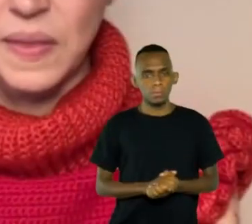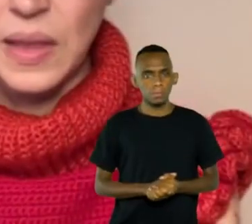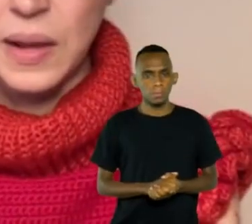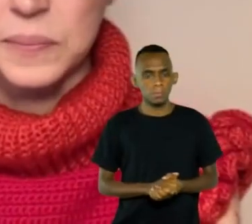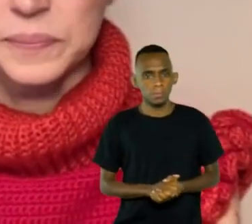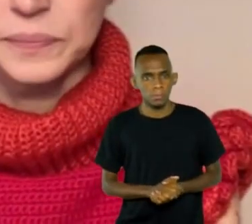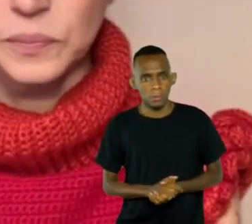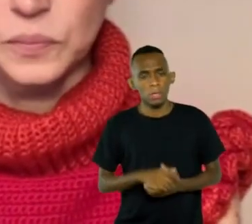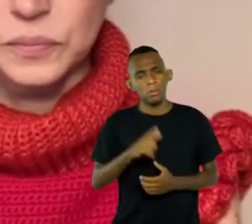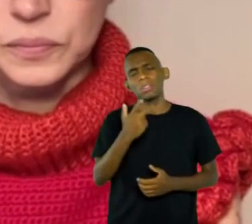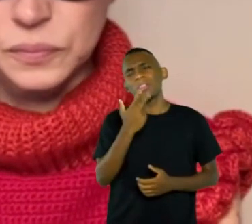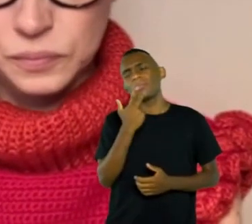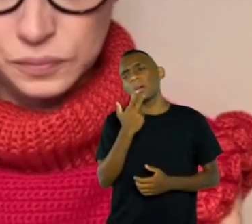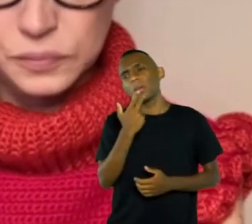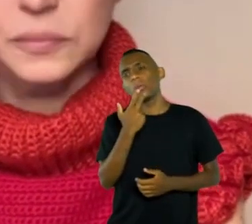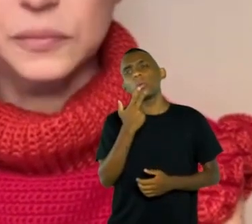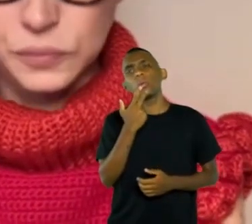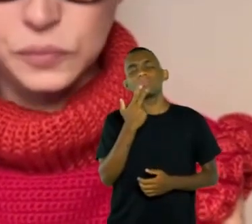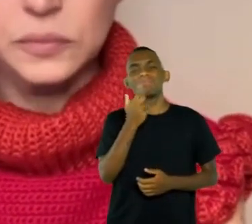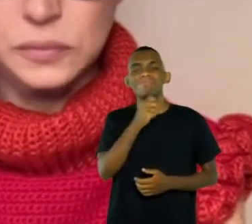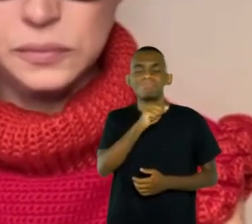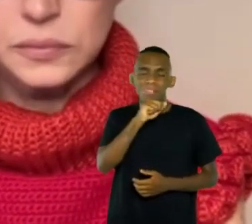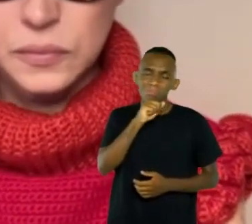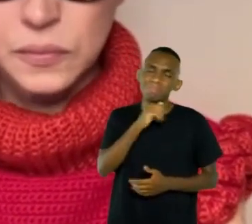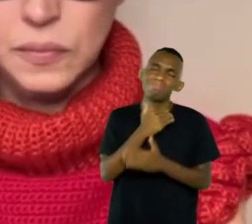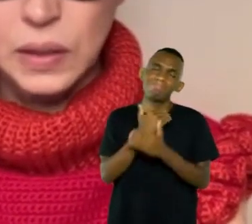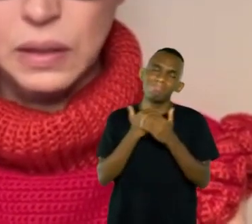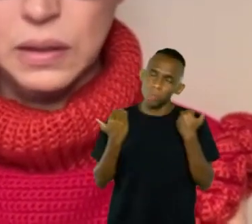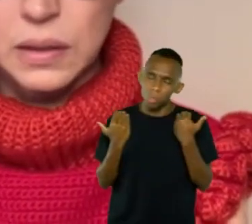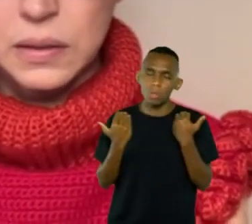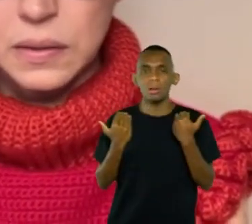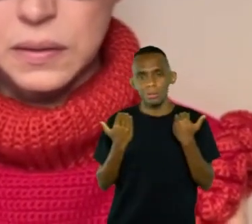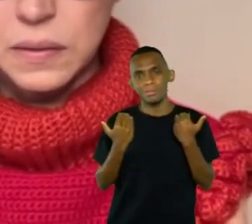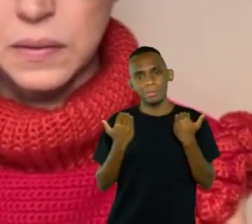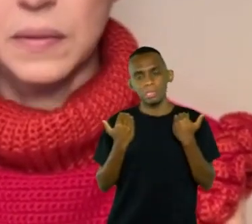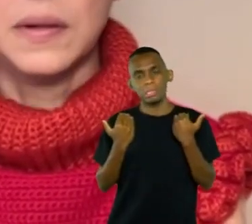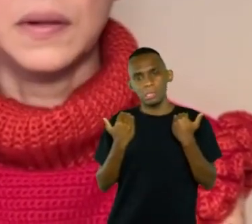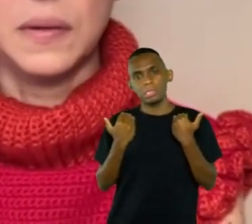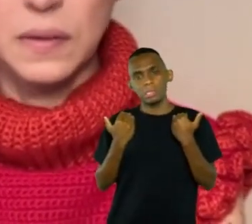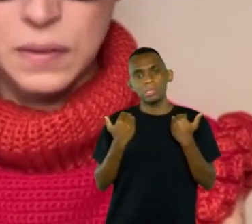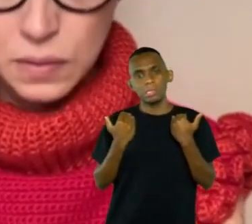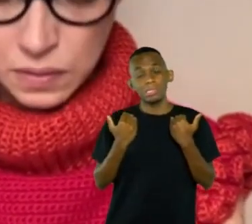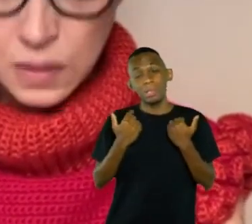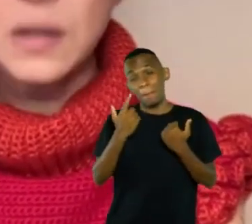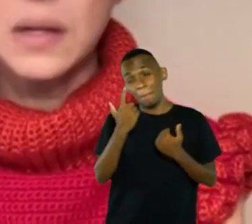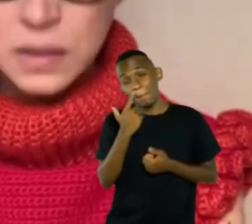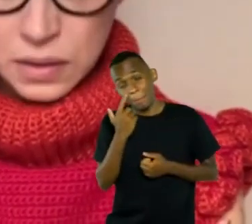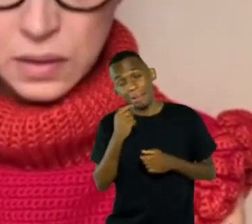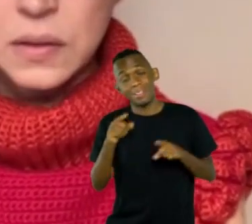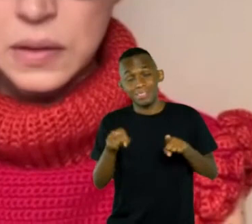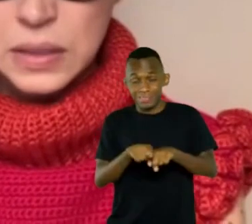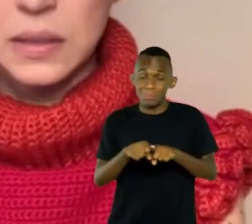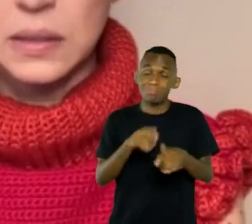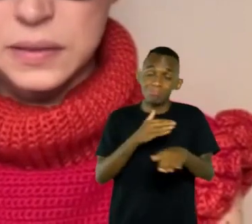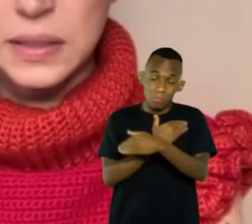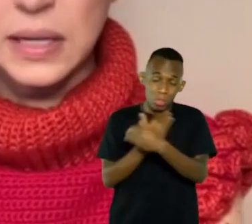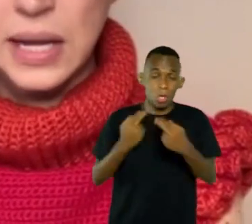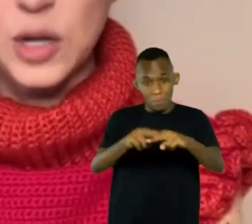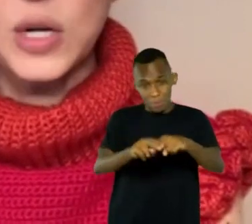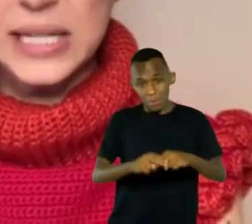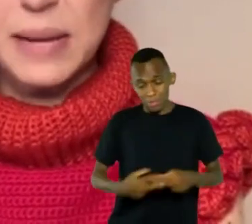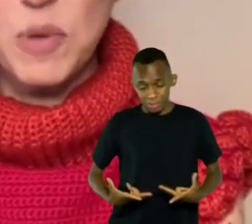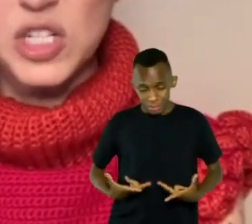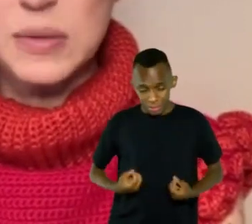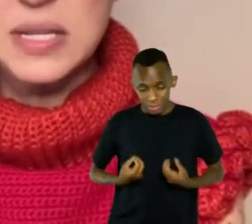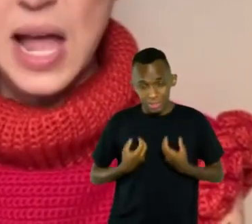da morte, né, da sua mãe, que foi assim, você esperava, né? Eu acho que do seu pai também, por doença, a gente tem essa espera, né?